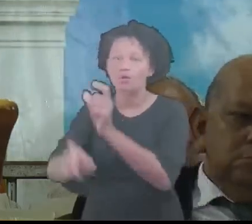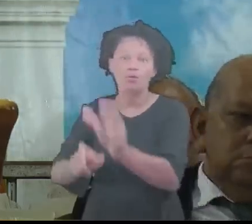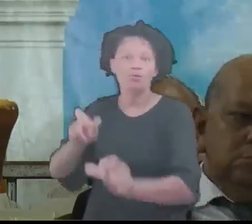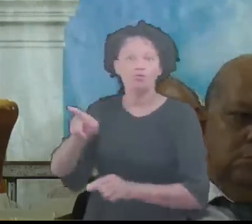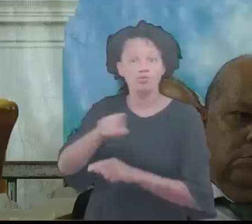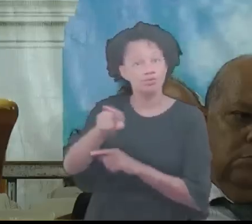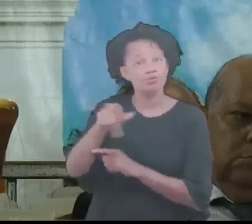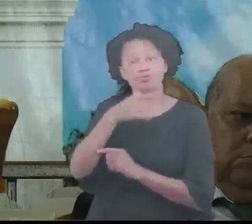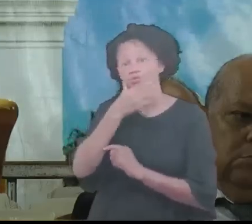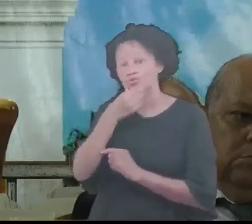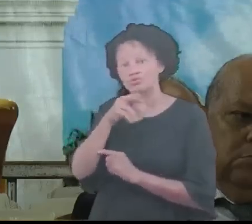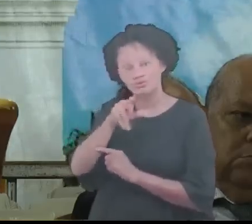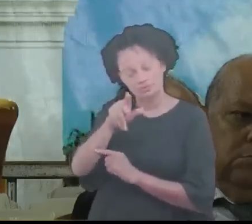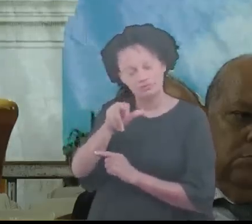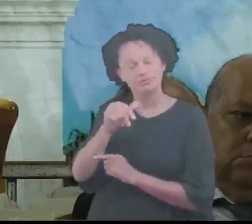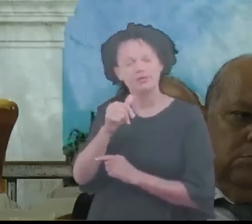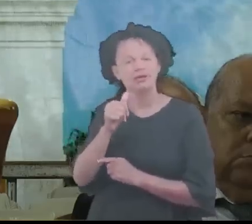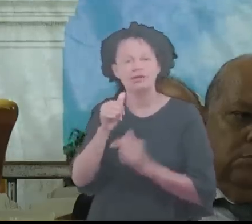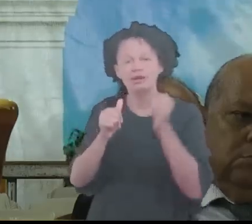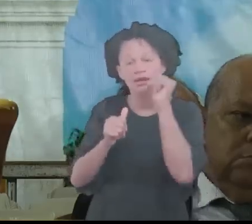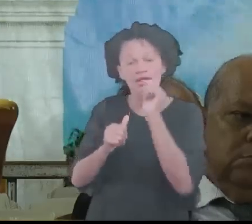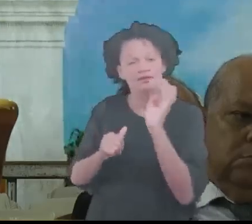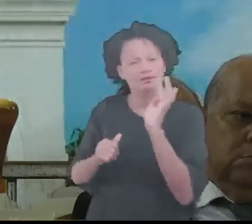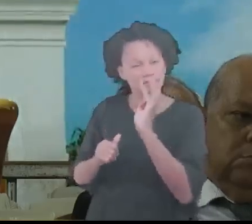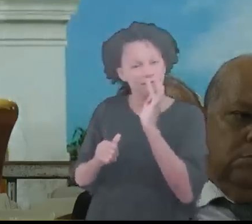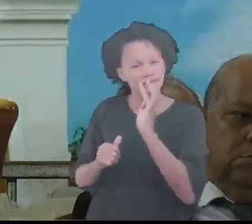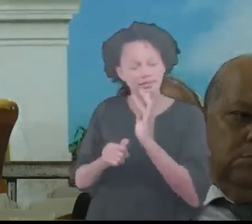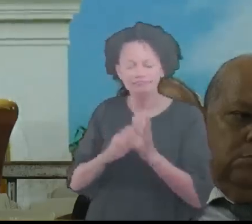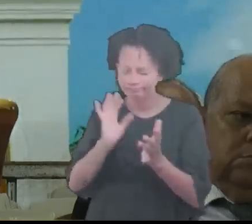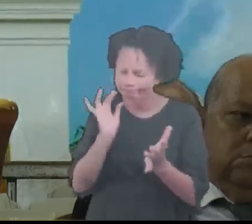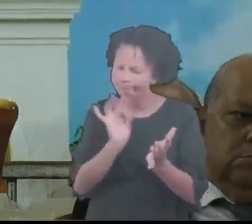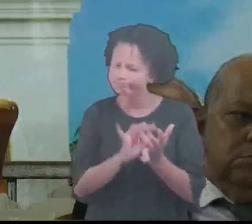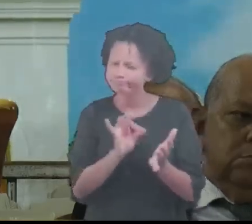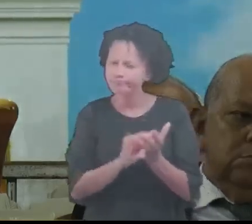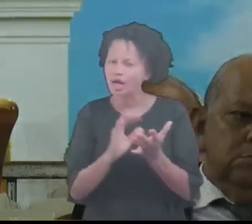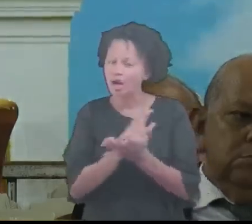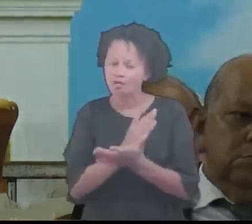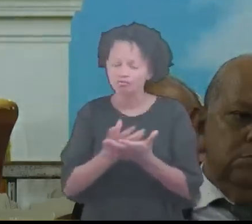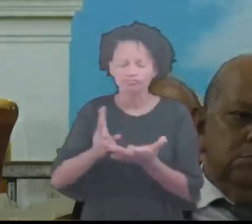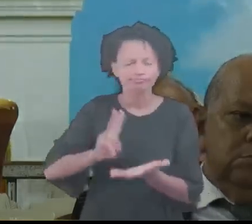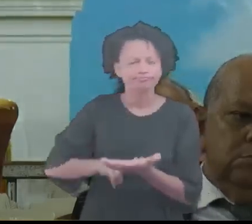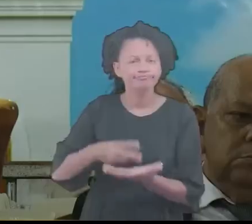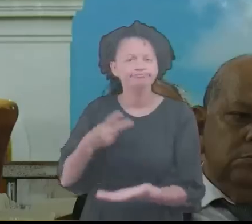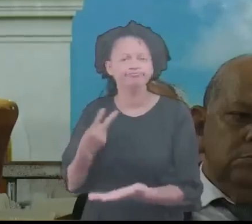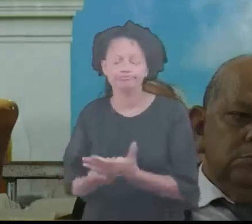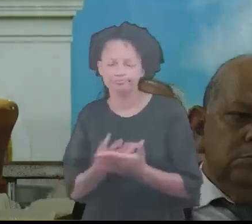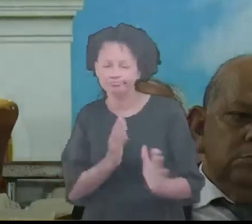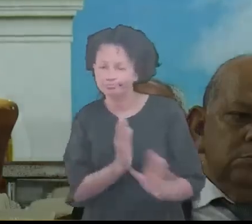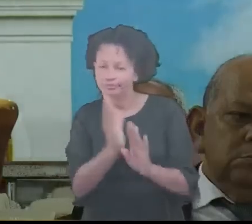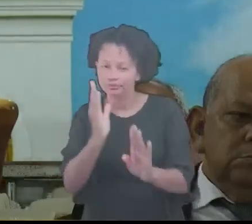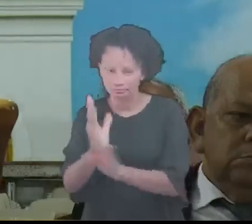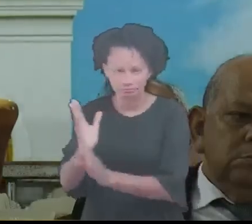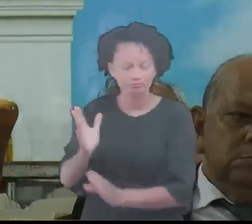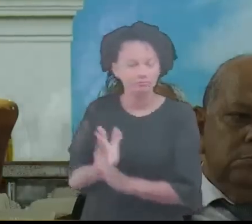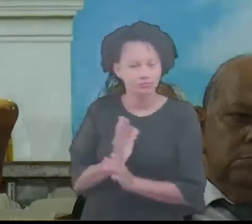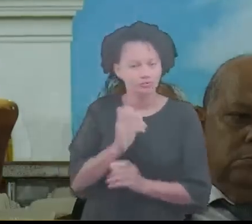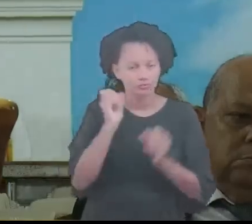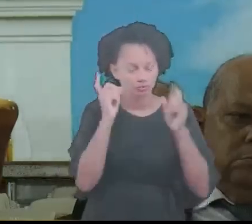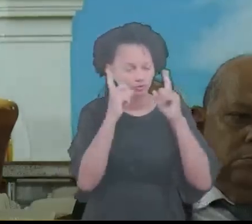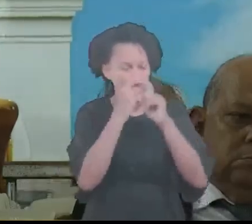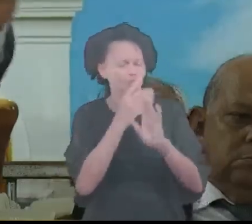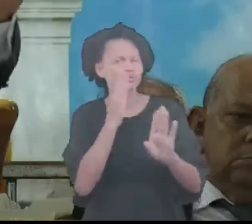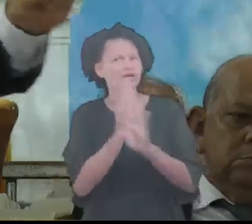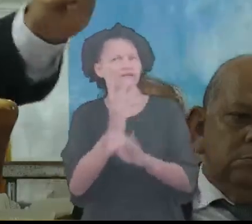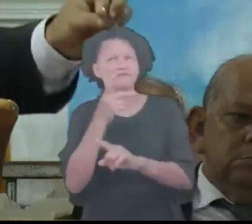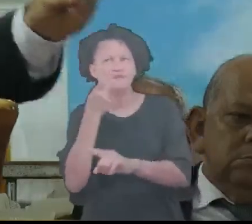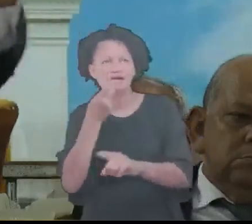noiva. Na realidade, alguns intérpretes têm achado dificuldade para descobrir